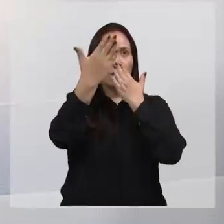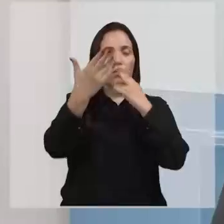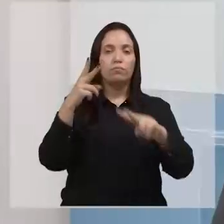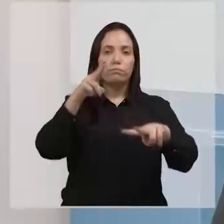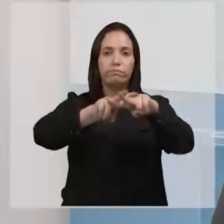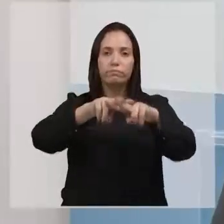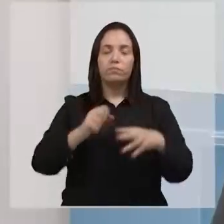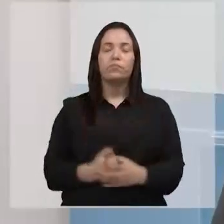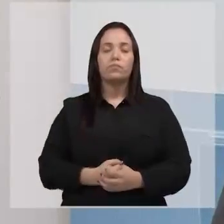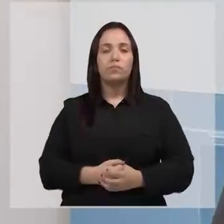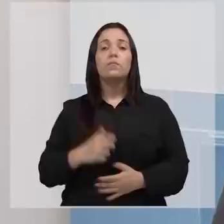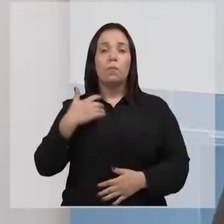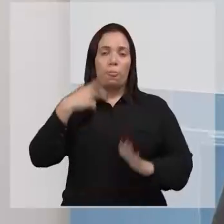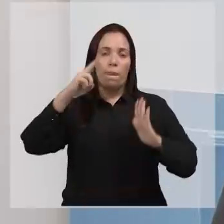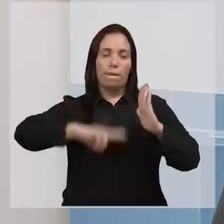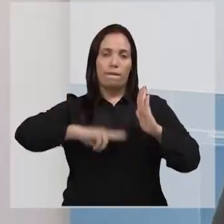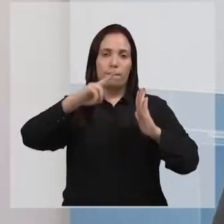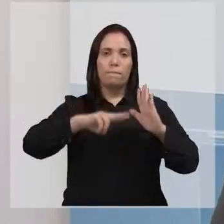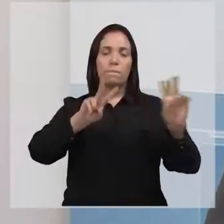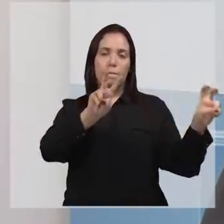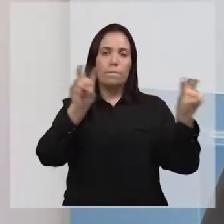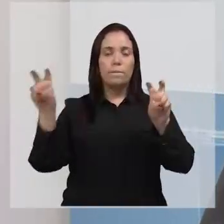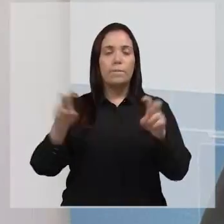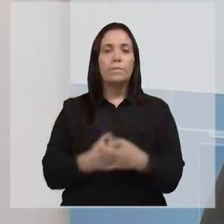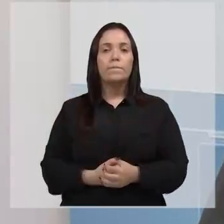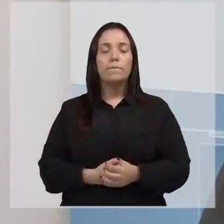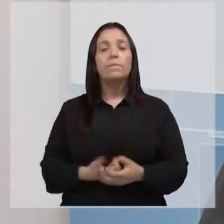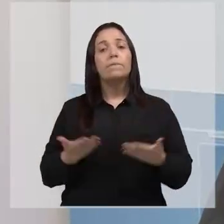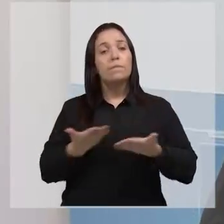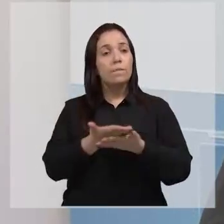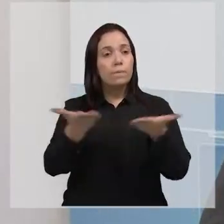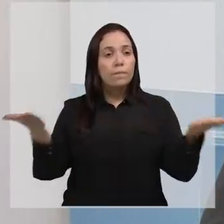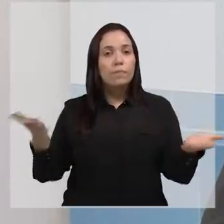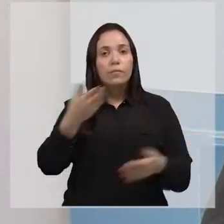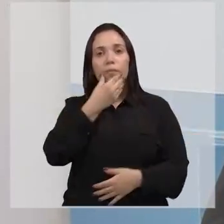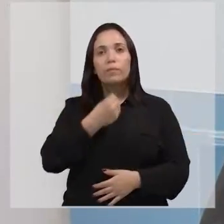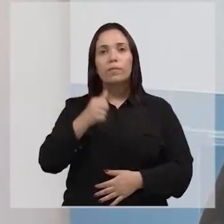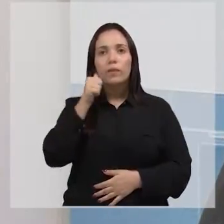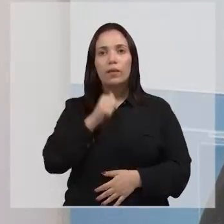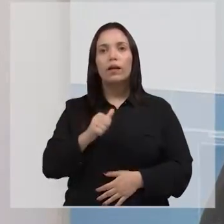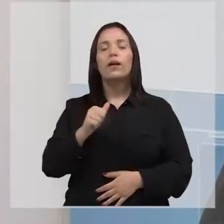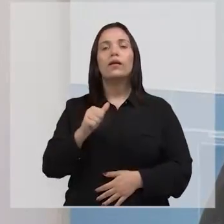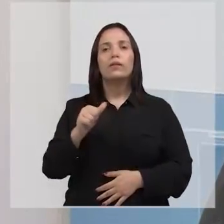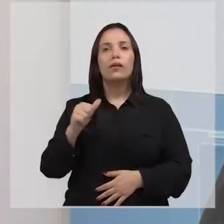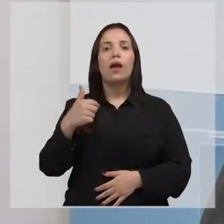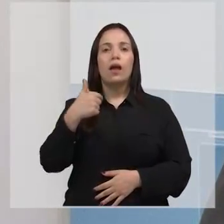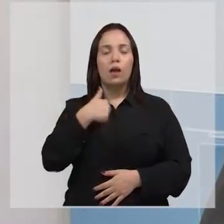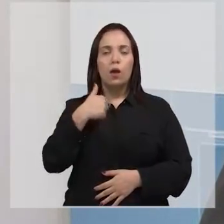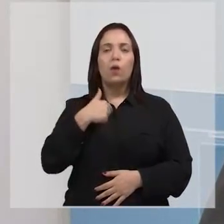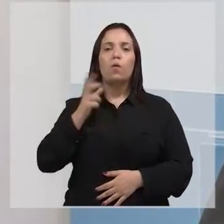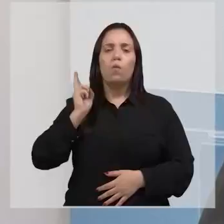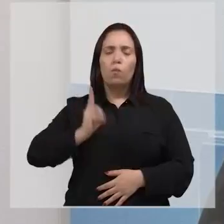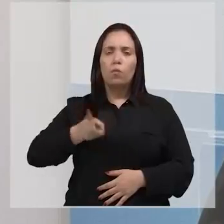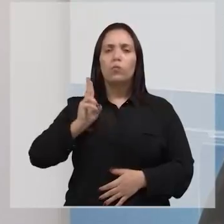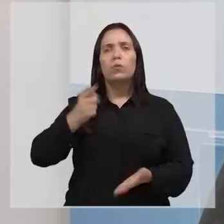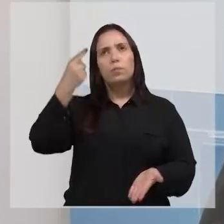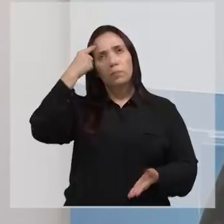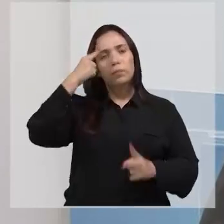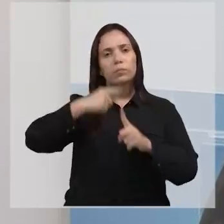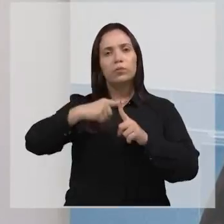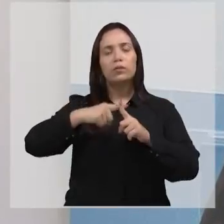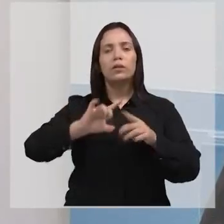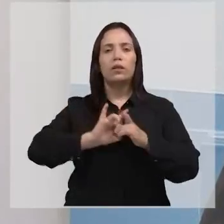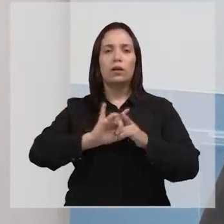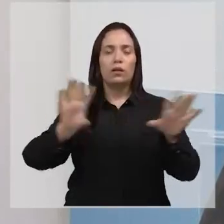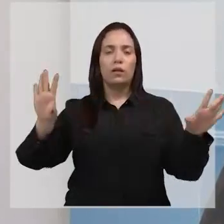Vou logo ler a frase, abre aspas, e diz o seguinte: queridos e queridas companheiras, vocês são o meu grito de liberdade todo dia. Se eu